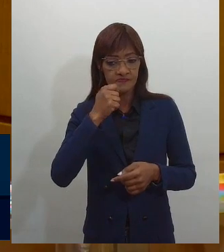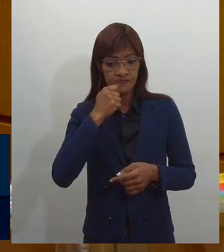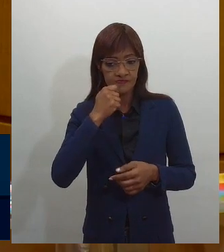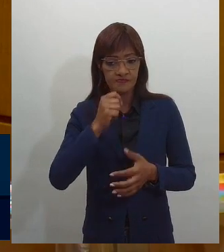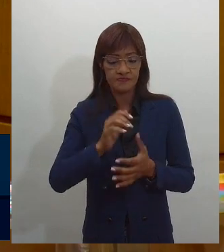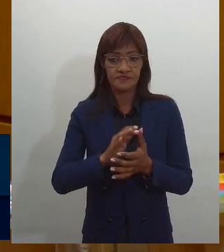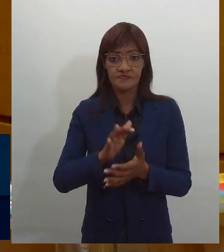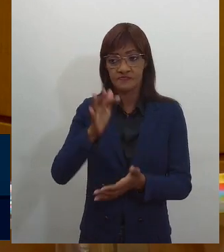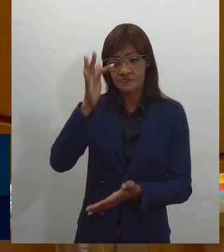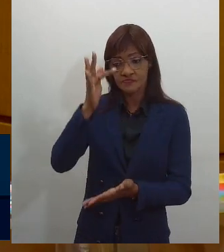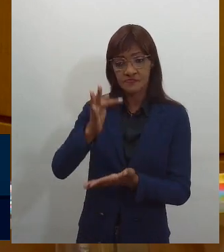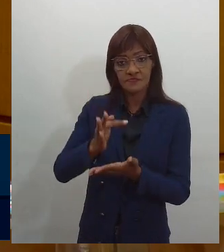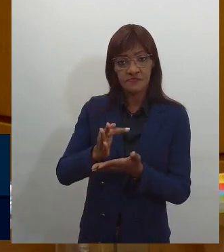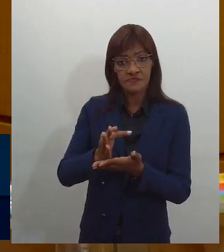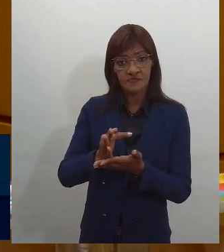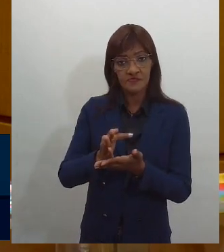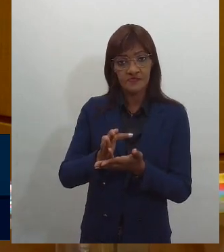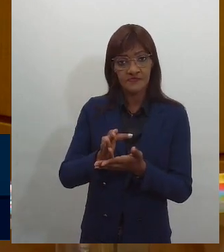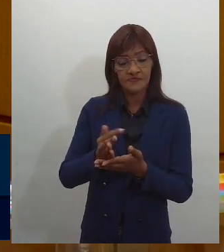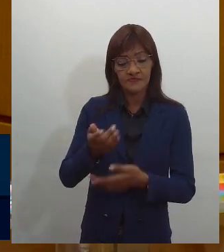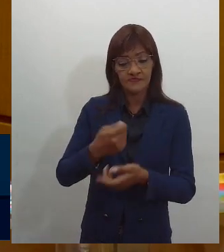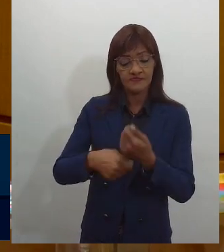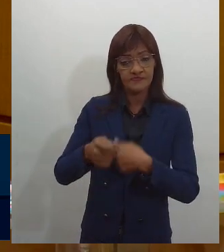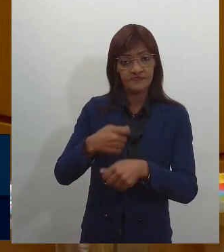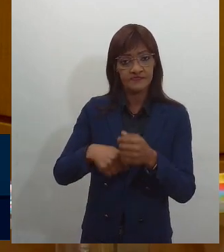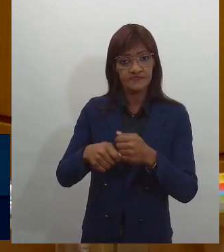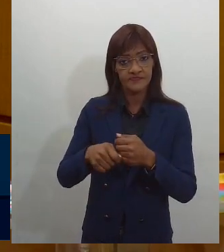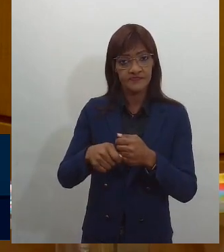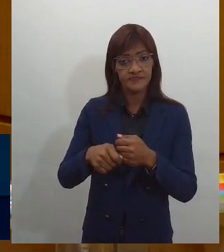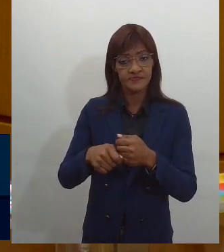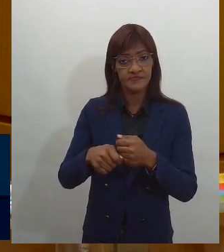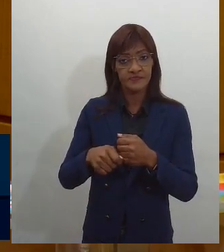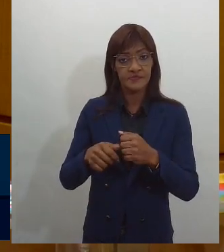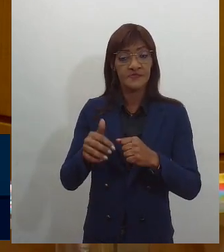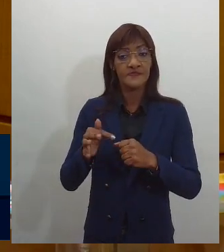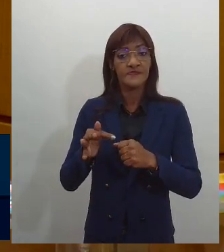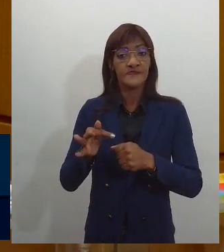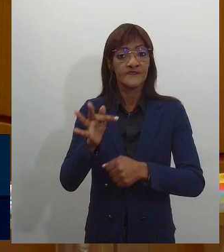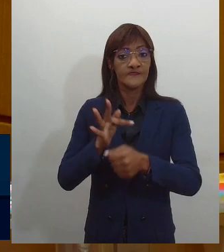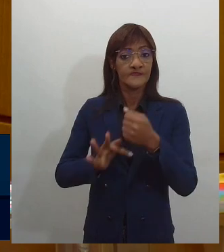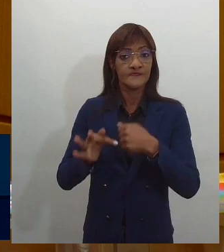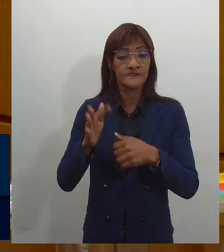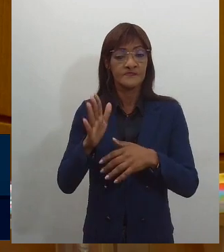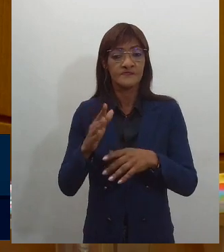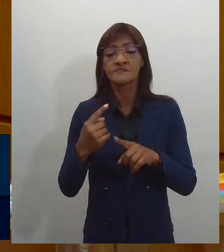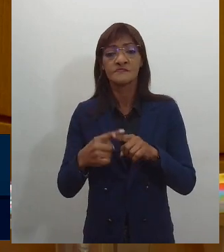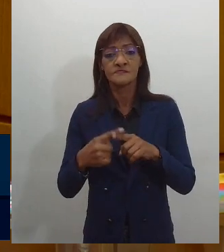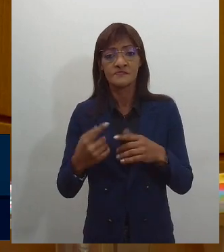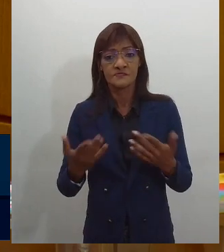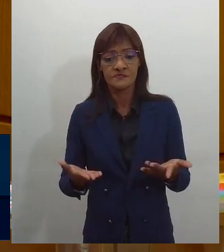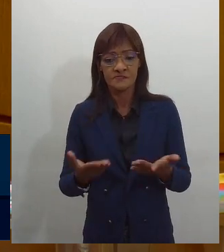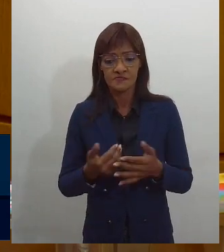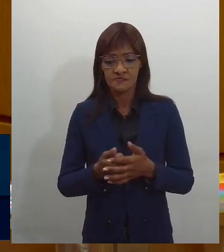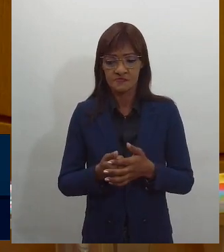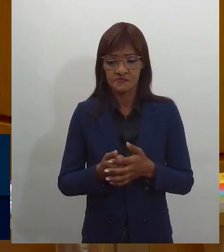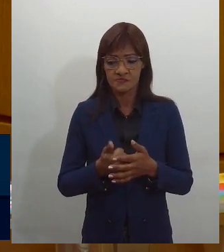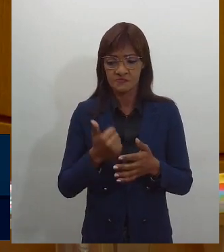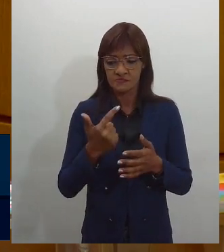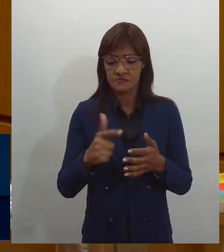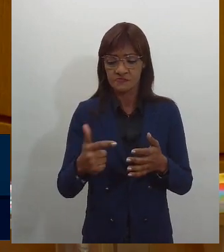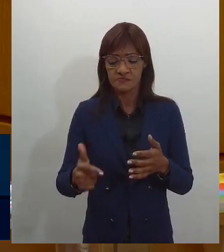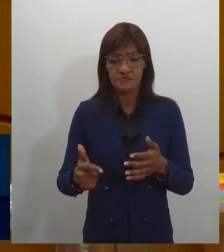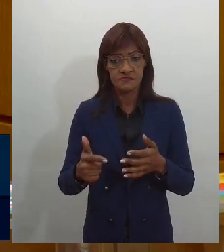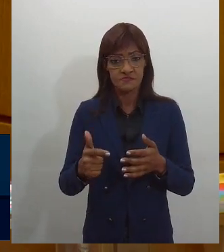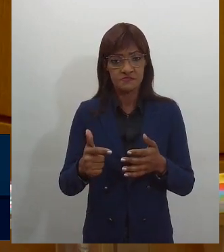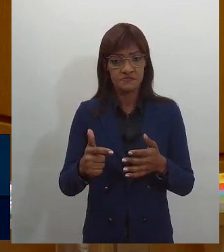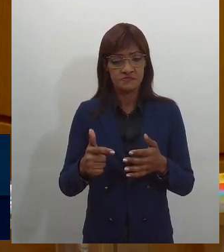né, porque não respeitaram essa legislação, porque insistem em desrespeitar